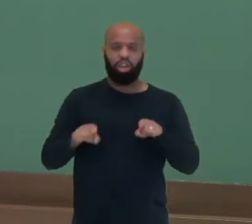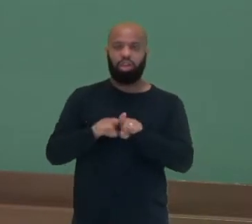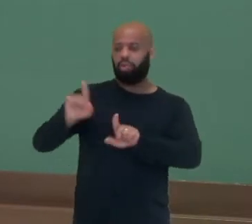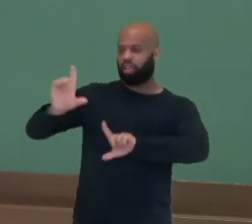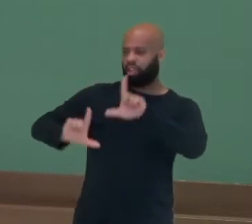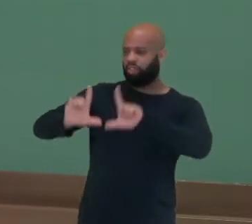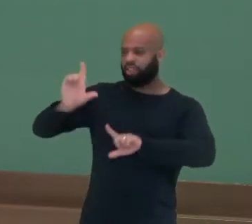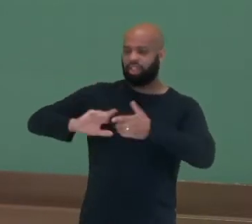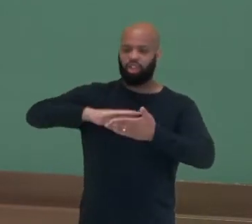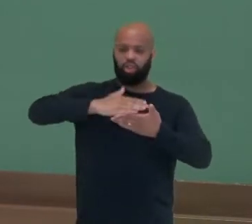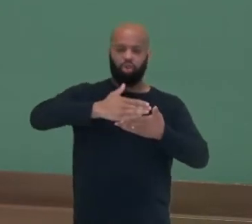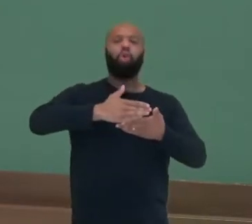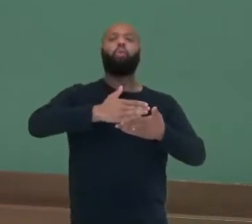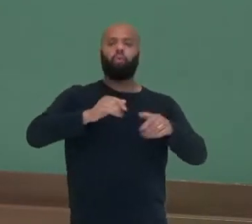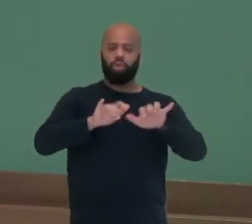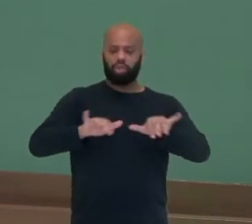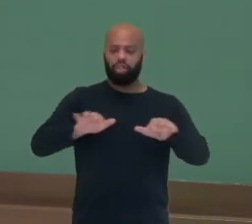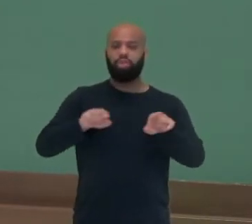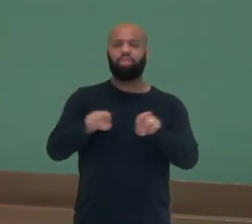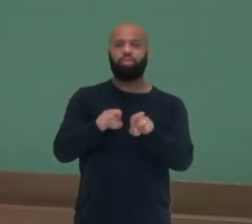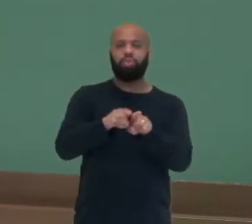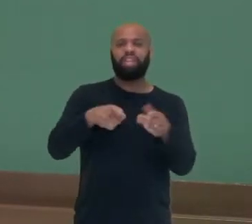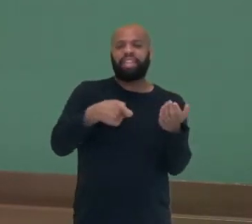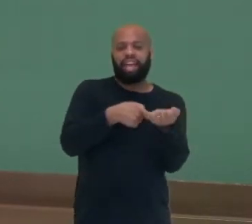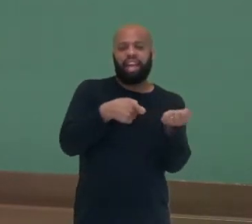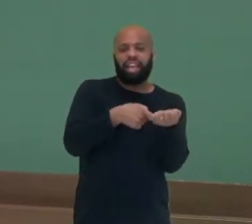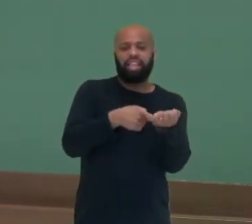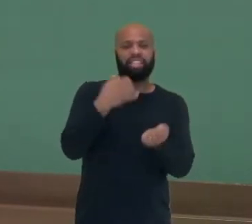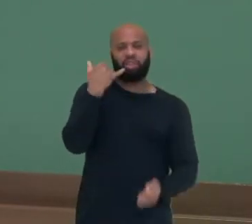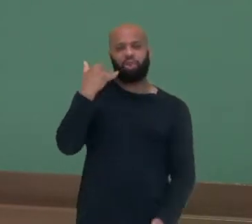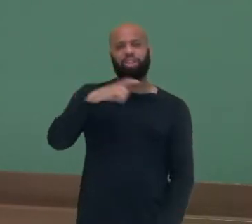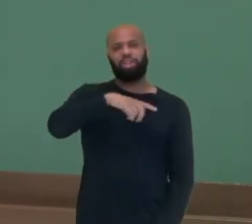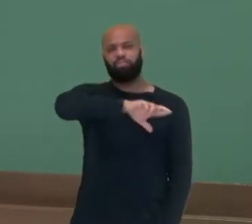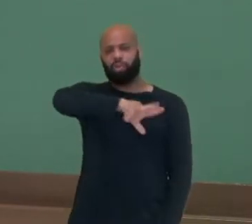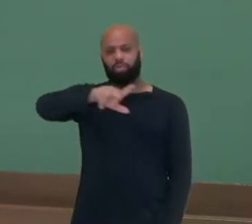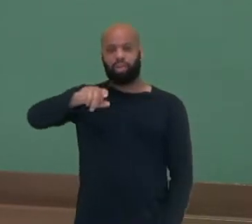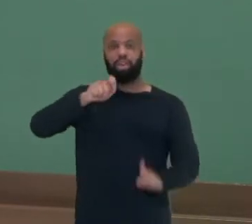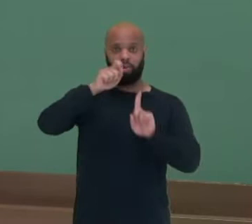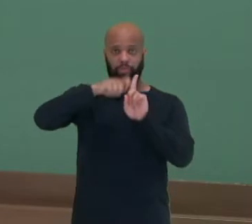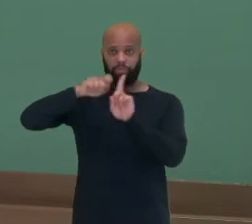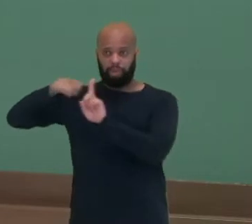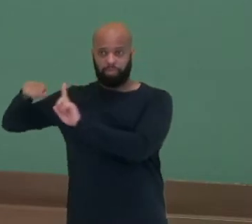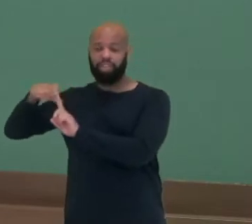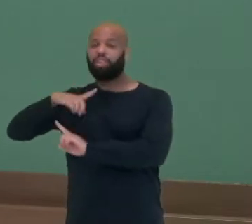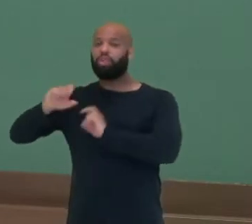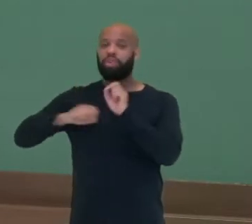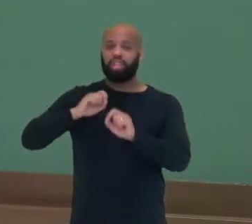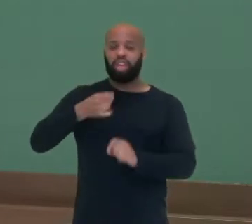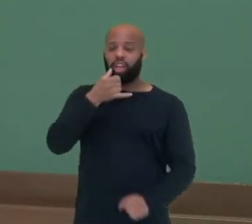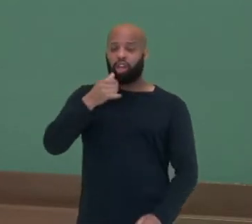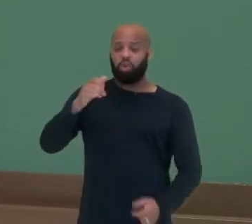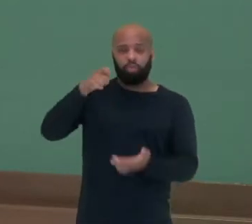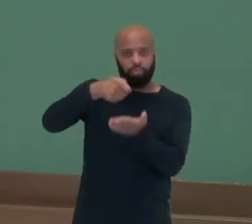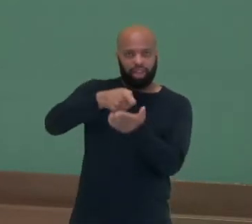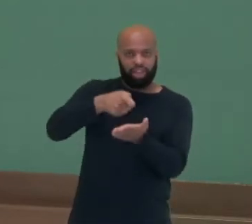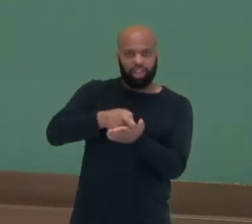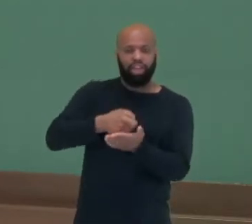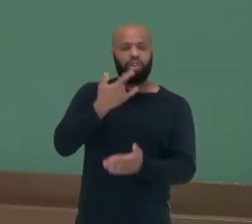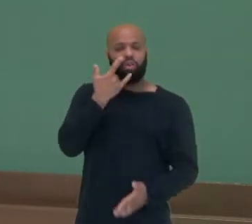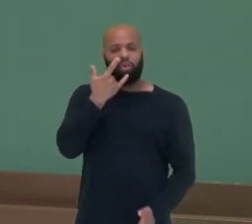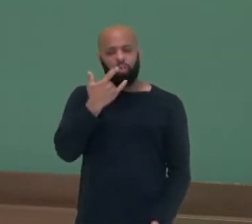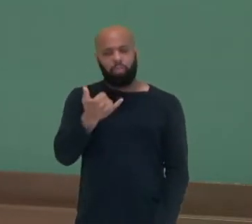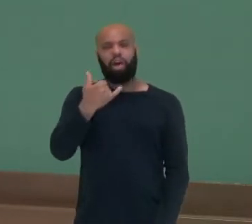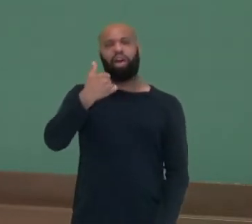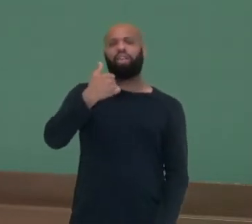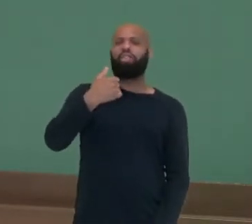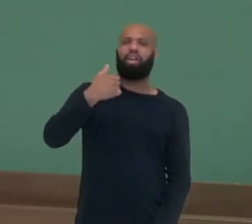computador, carregar o celular, entre outros. Todo mês chega a conta de luz. E aí? O pai reclama, a